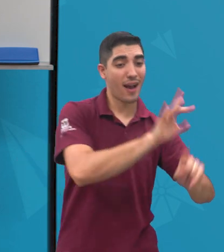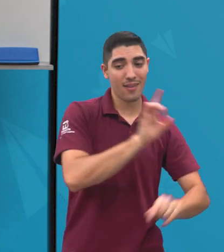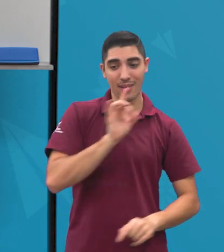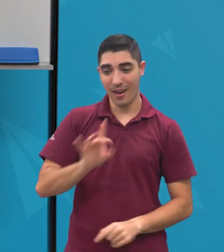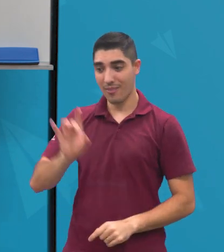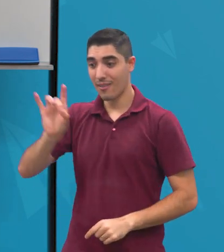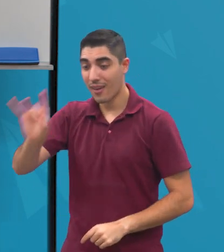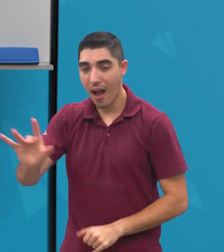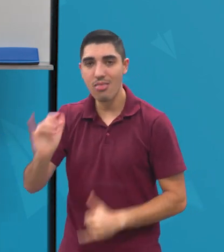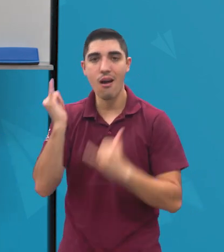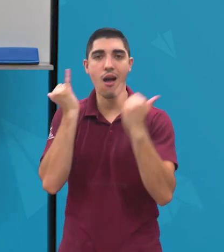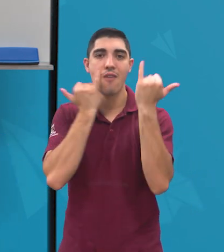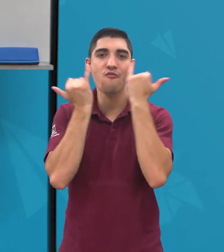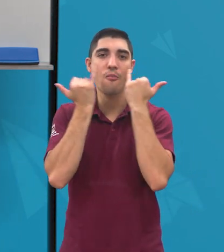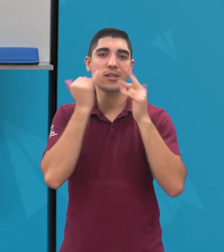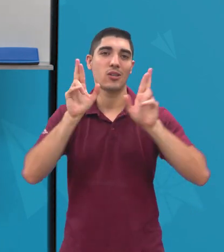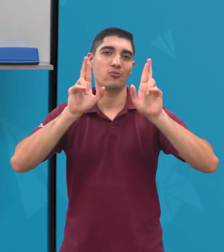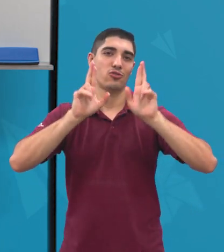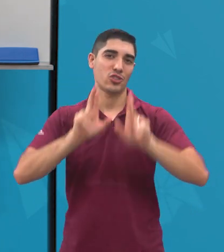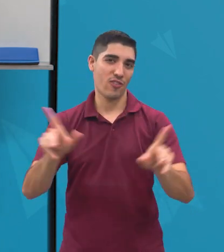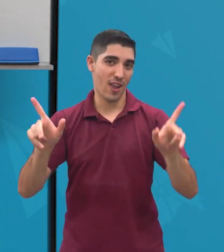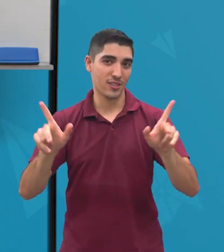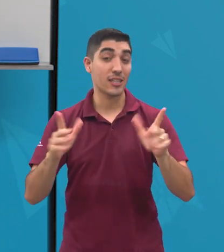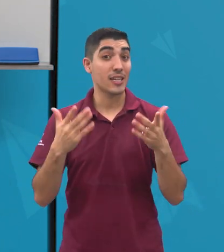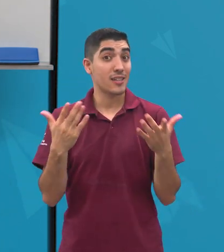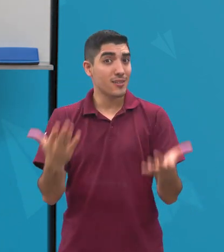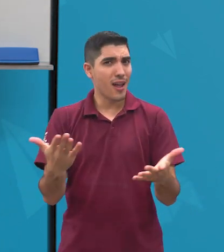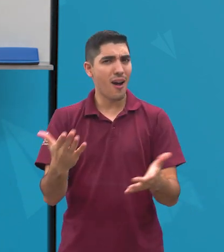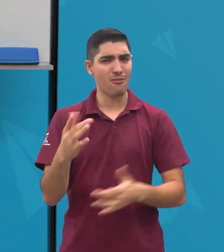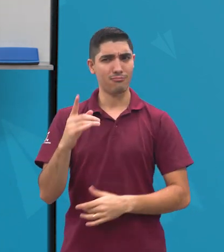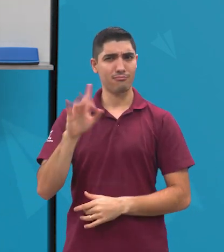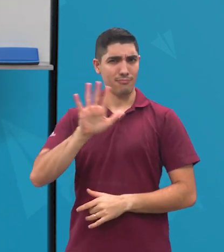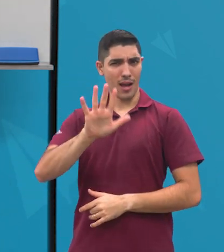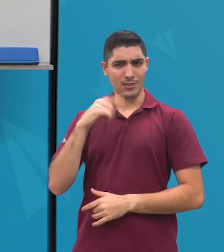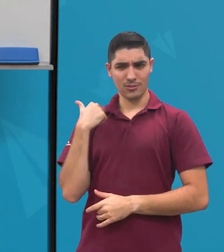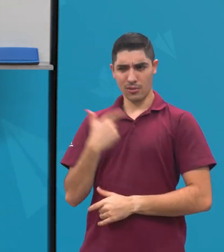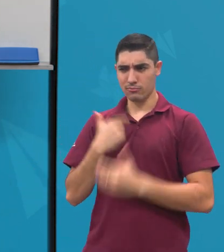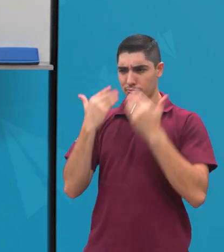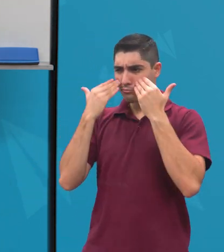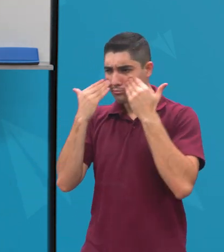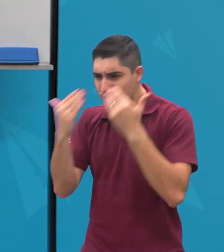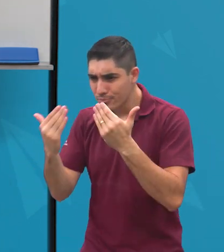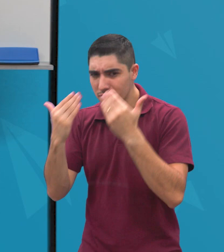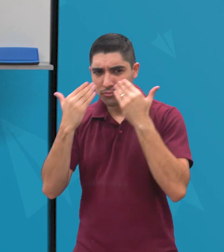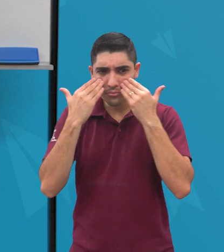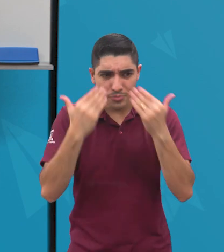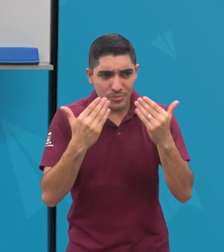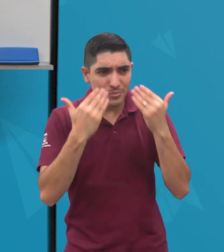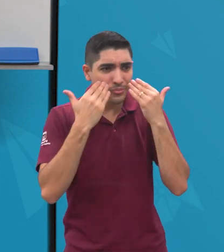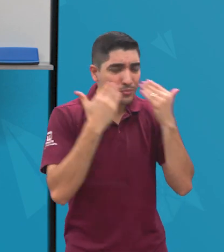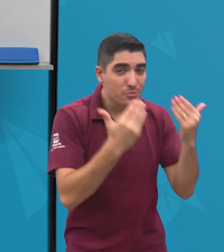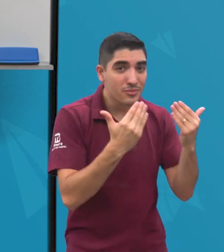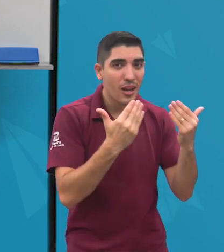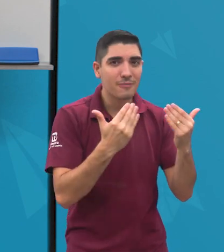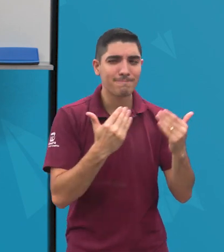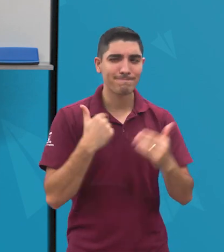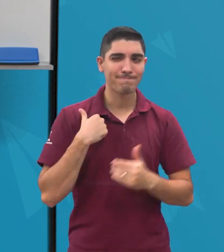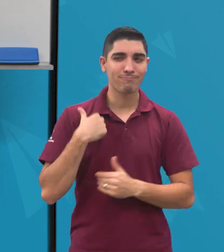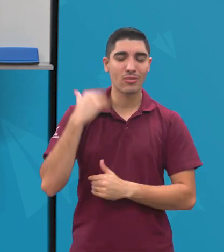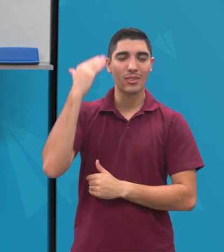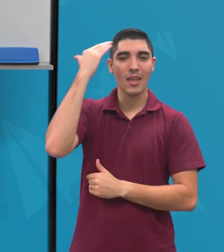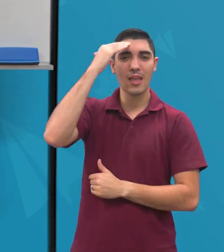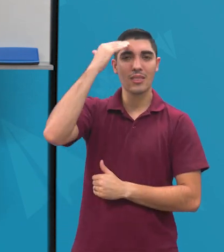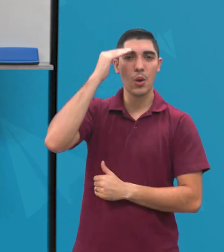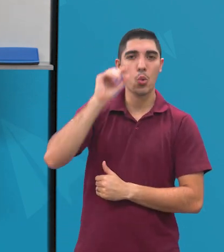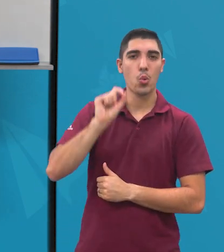e perceber qual é a real situação em que os três estão envolvidos.